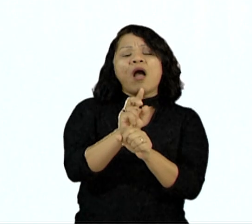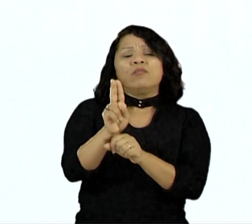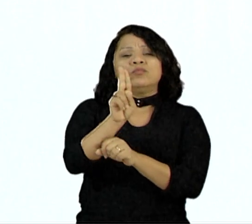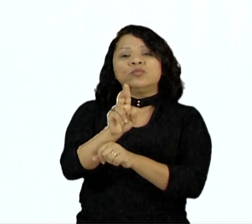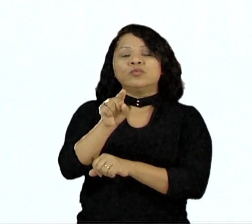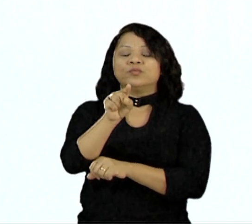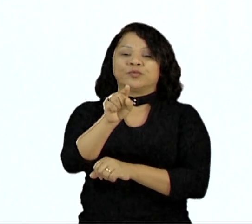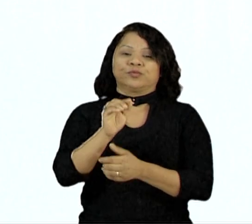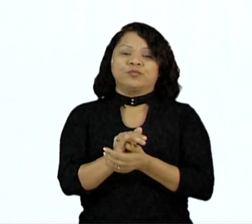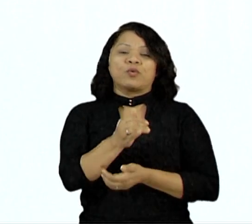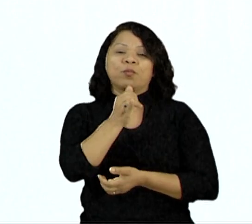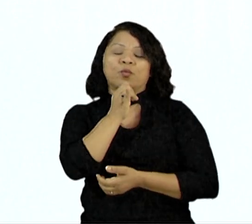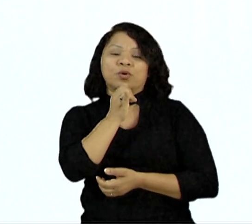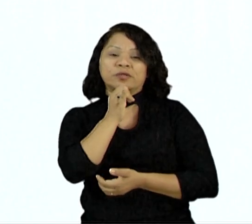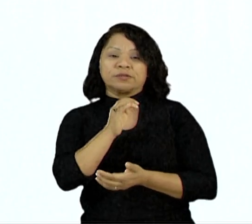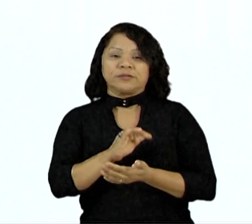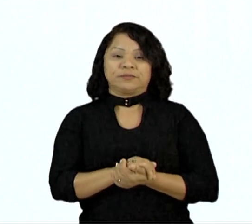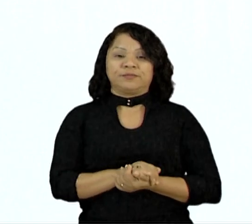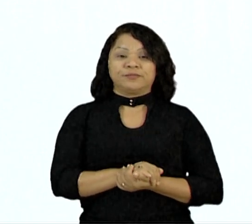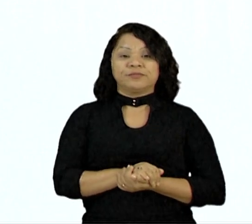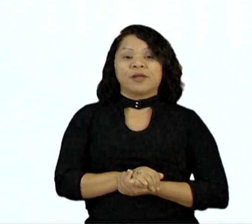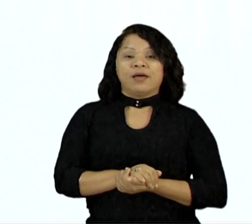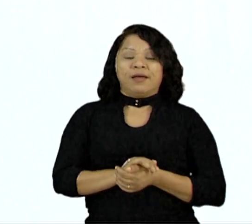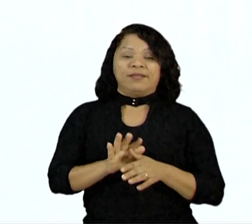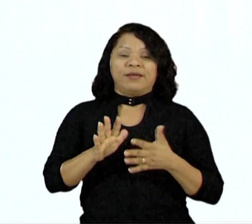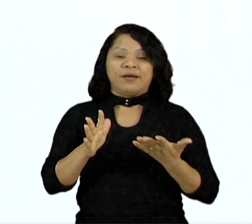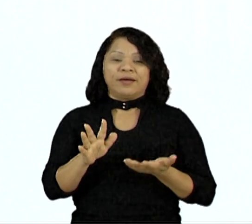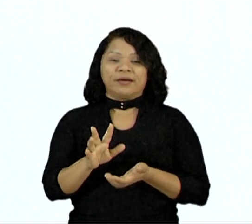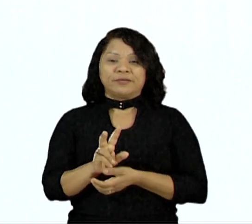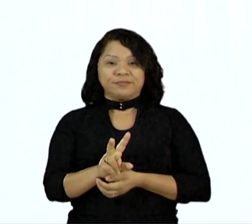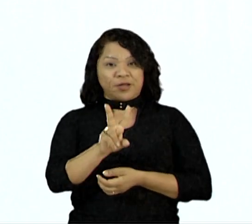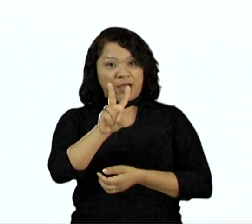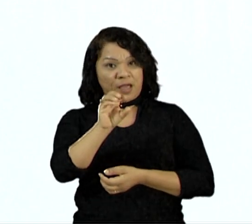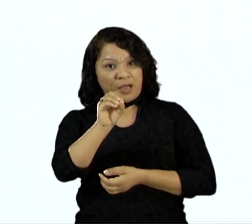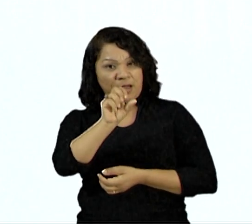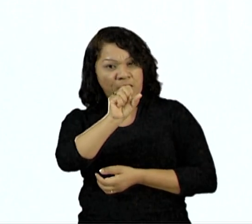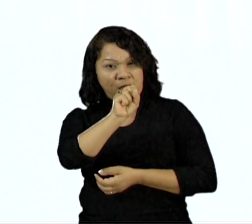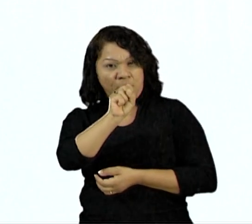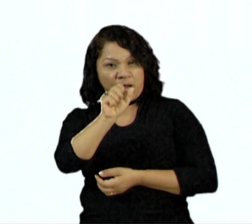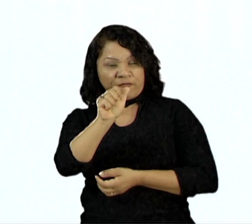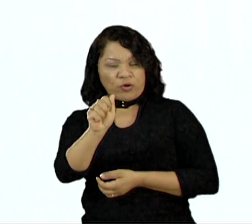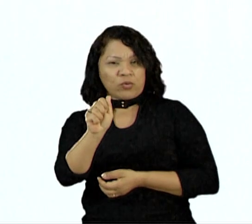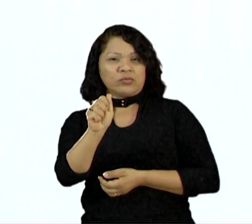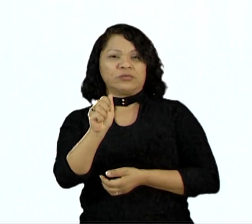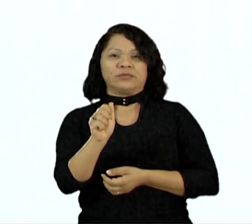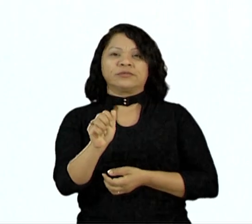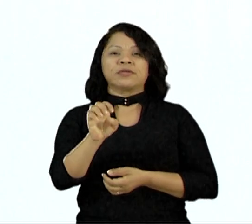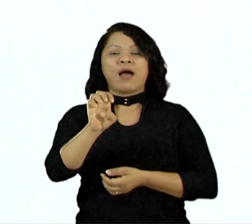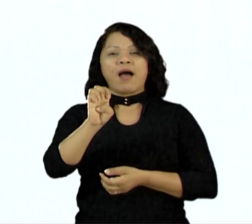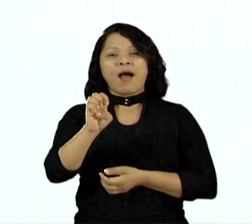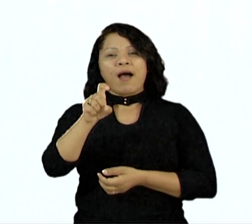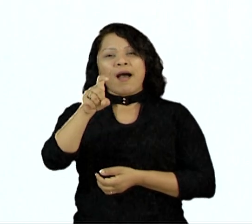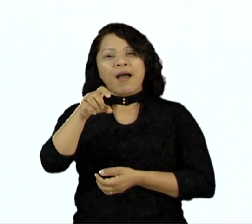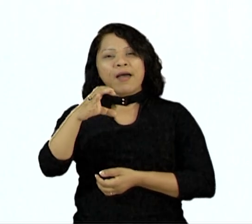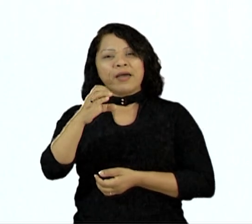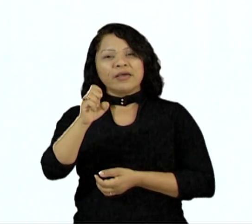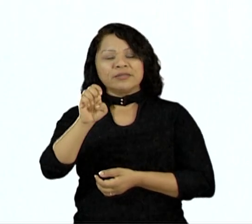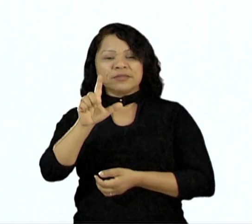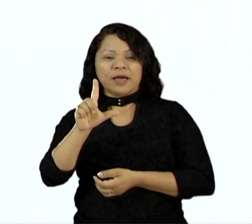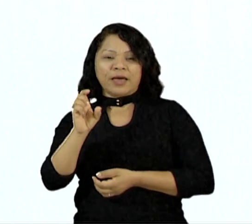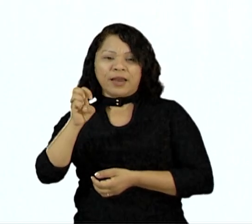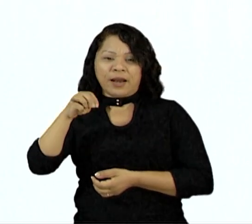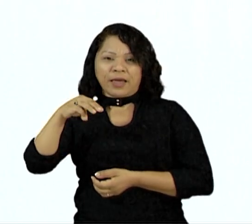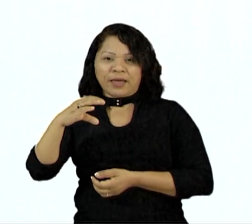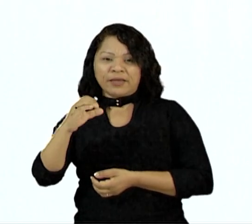exemplo. Vossa Excelência. Em vez de eu escrever toda a palavra, Vossa Excelência, eu coloco